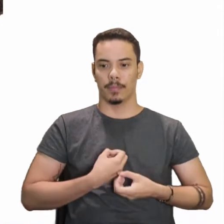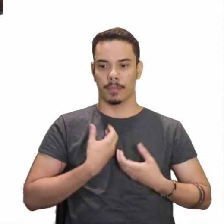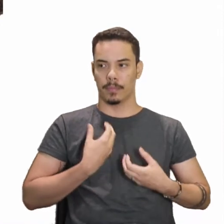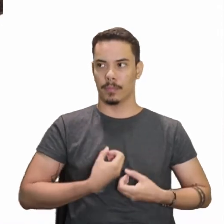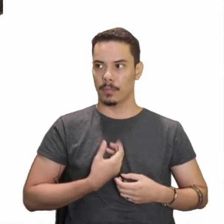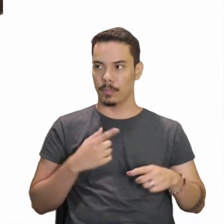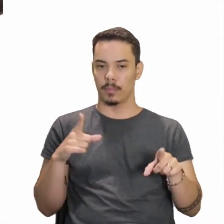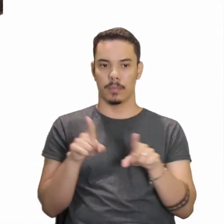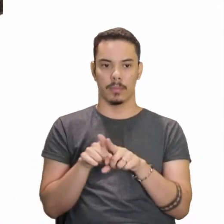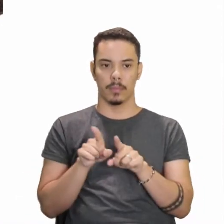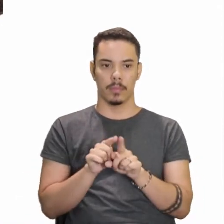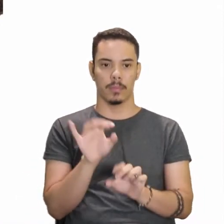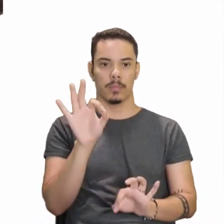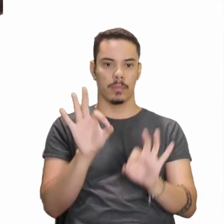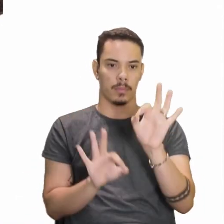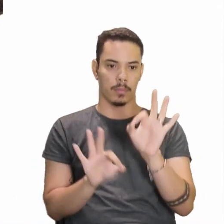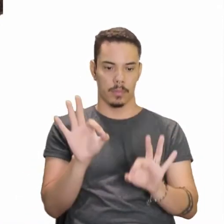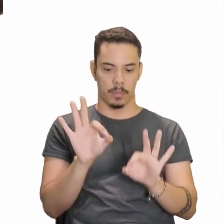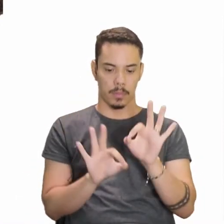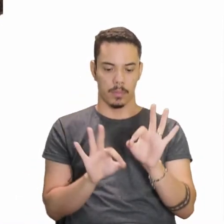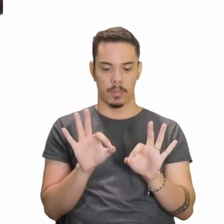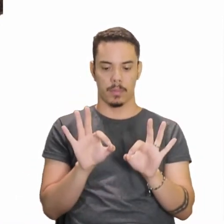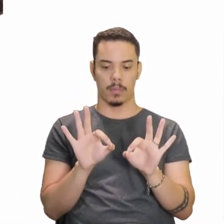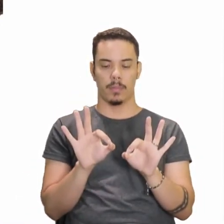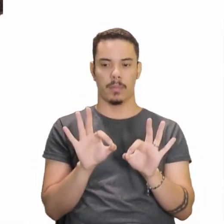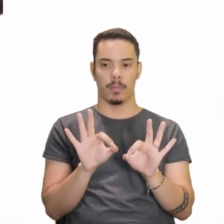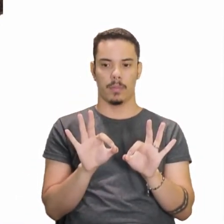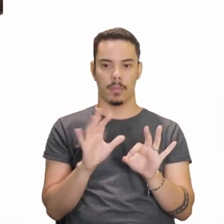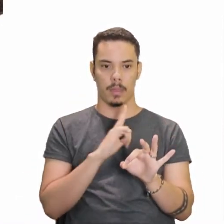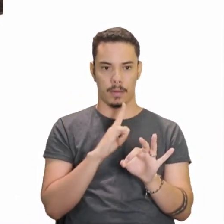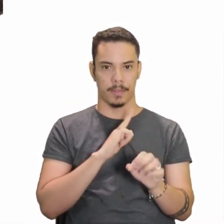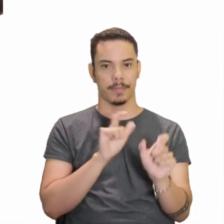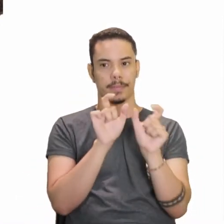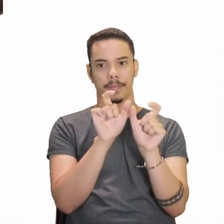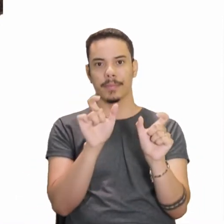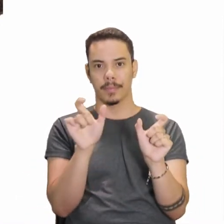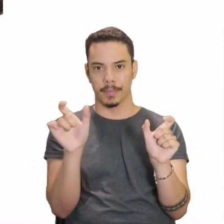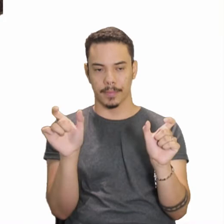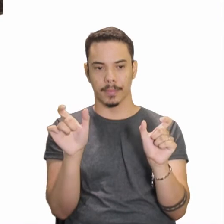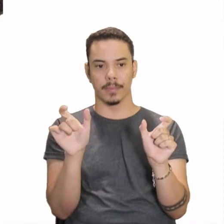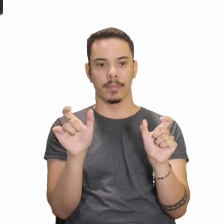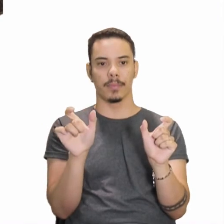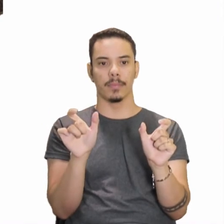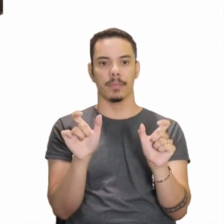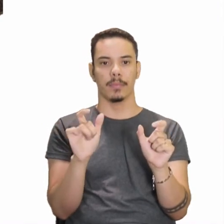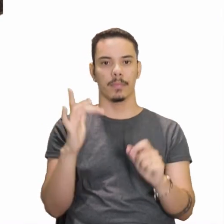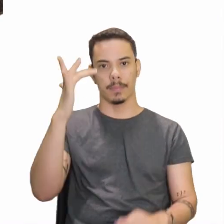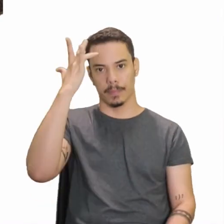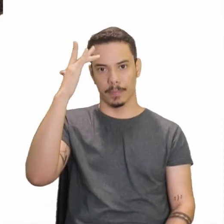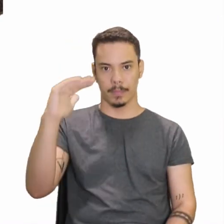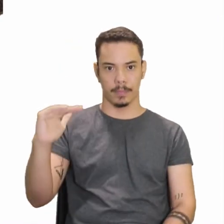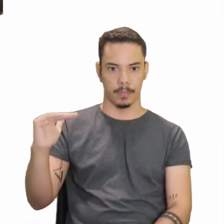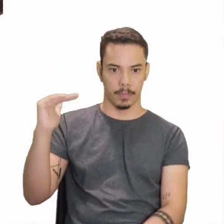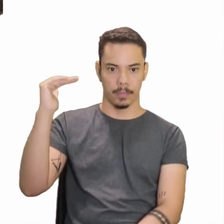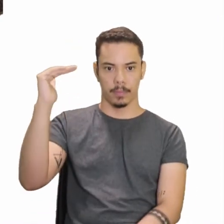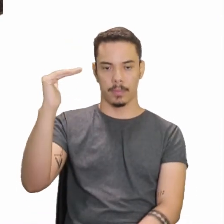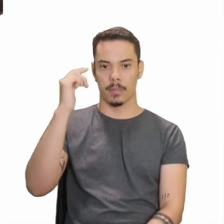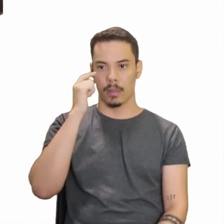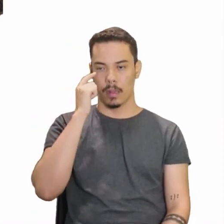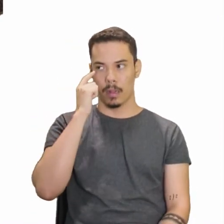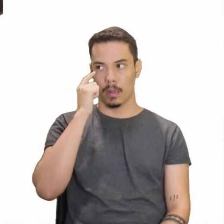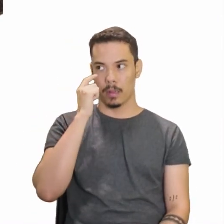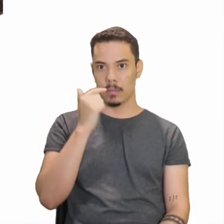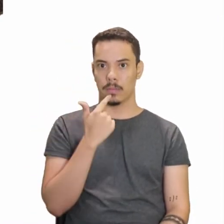poesias organizadas, né? Vamos ter as palavras, claro, rebuscada, numa linguagem aí